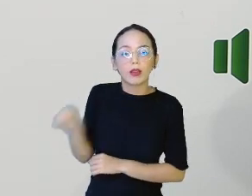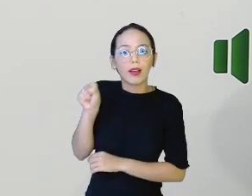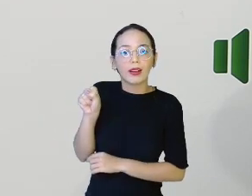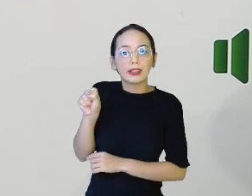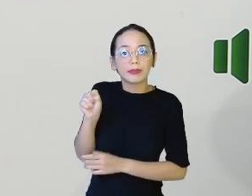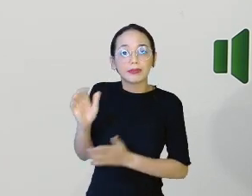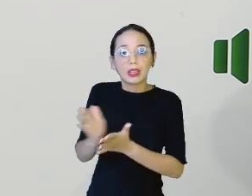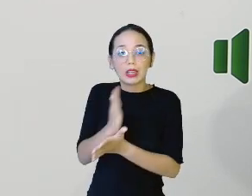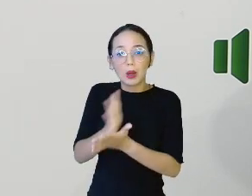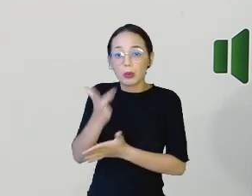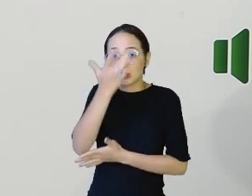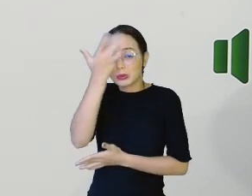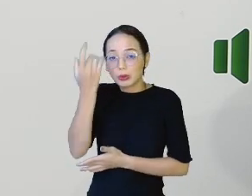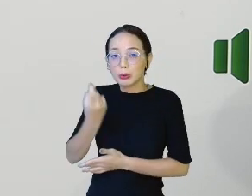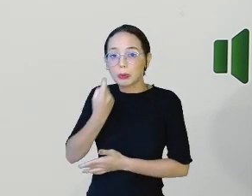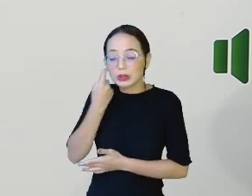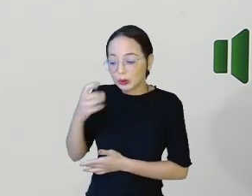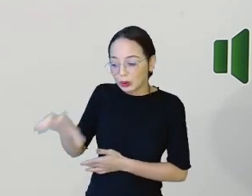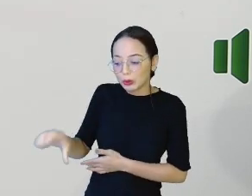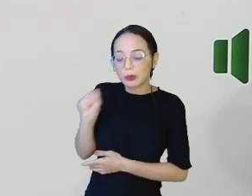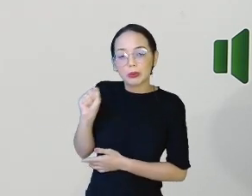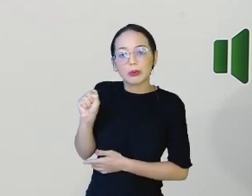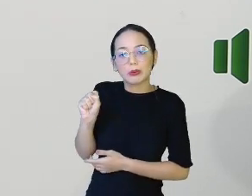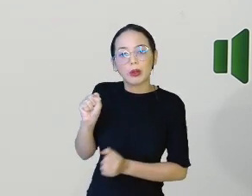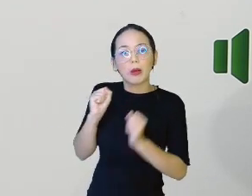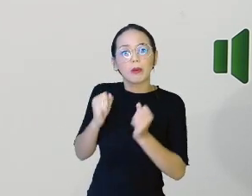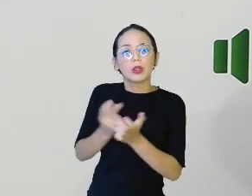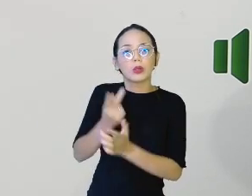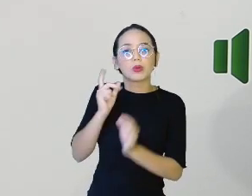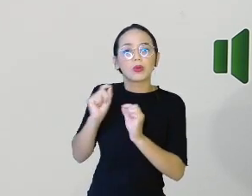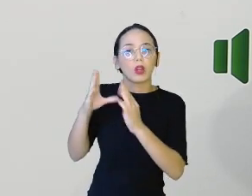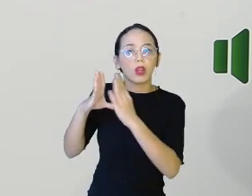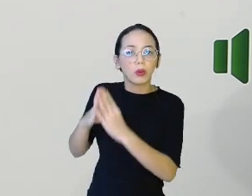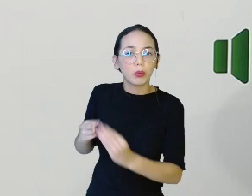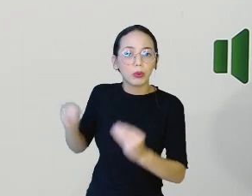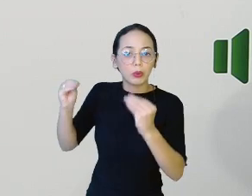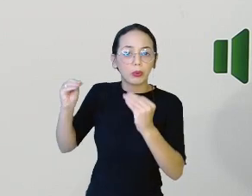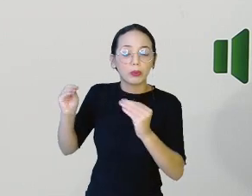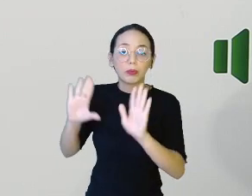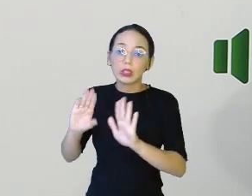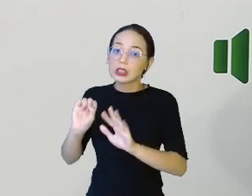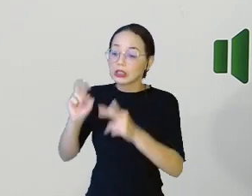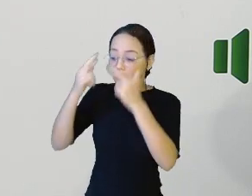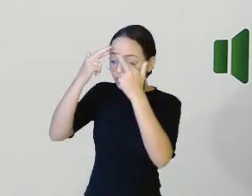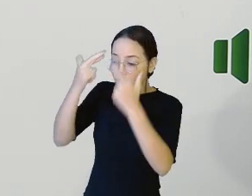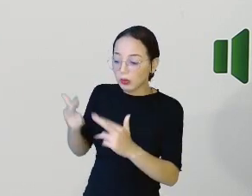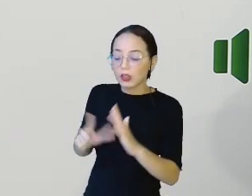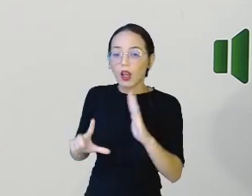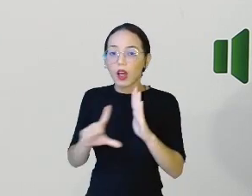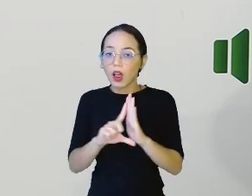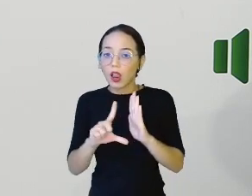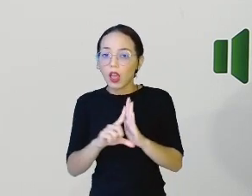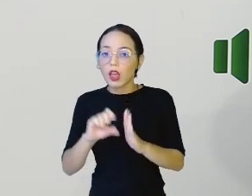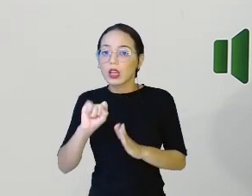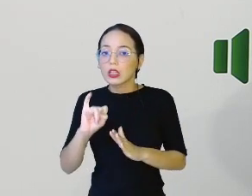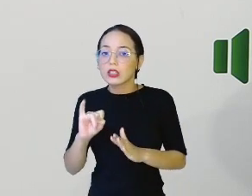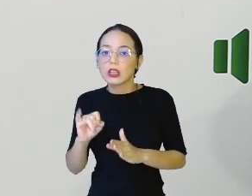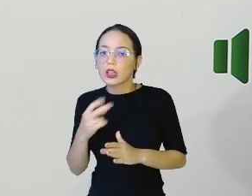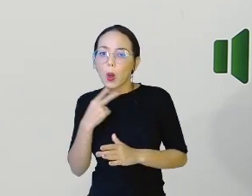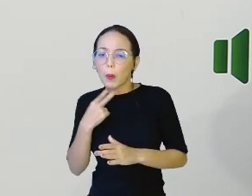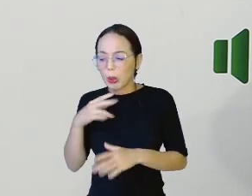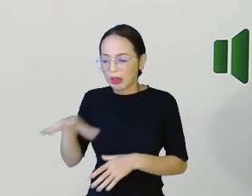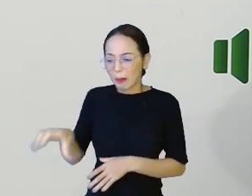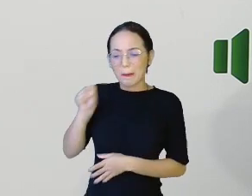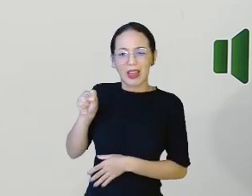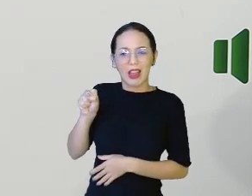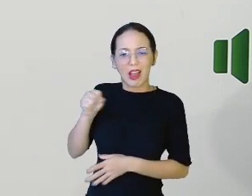alguns pescadores insistem, então pode acontecer o quê? Que ali acabe. Mas se a gente respeitar a lei, se o animalzinho não é tirado do seu